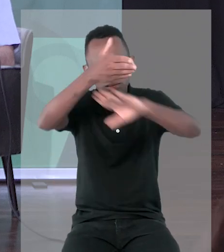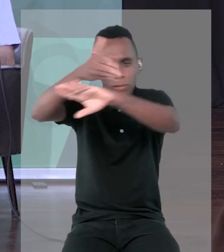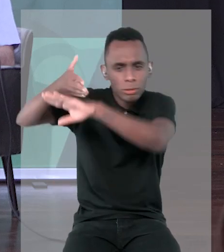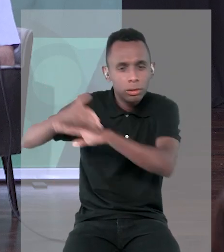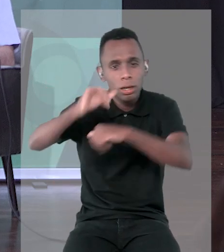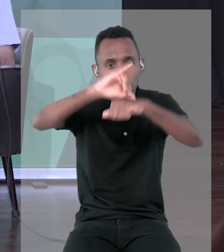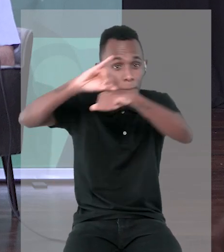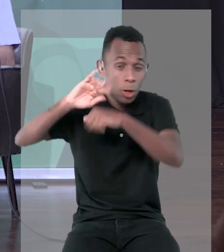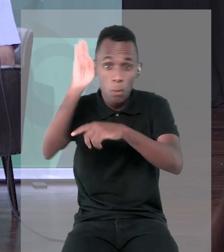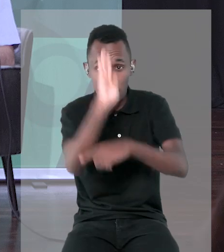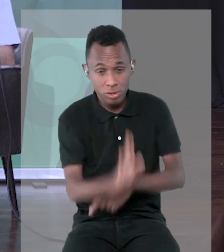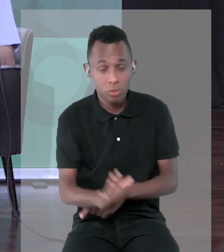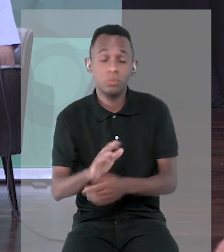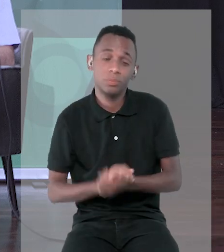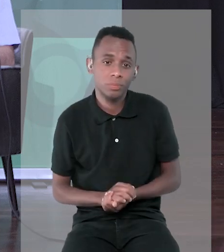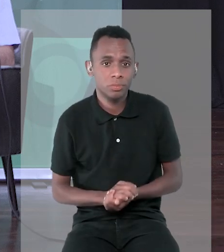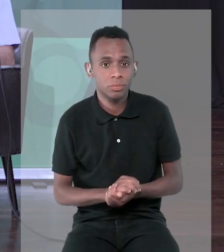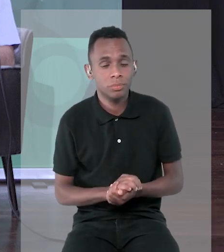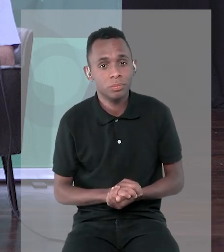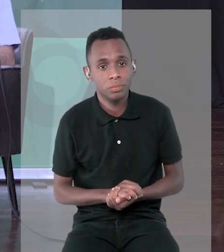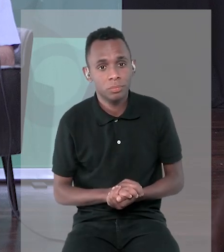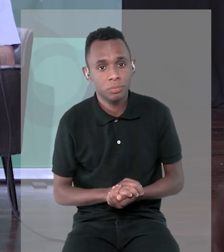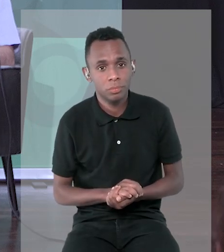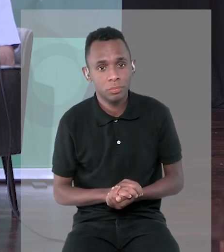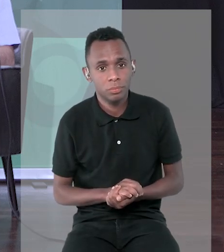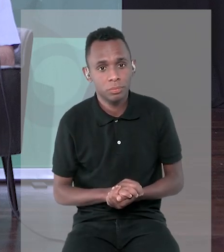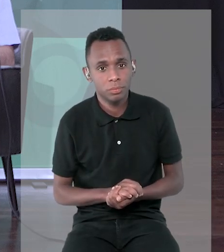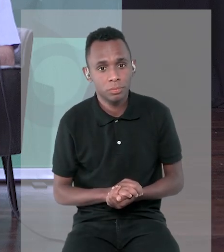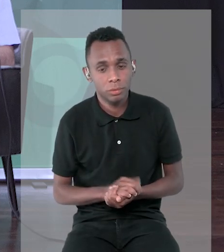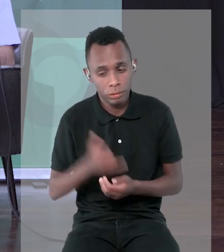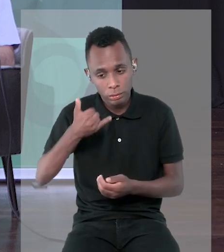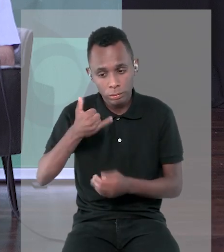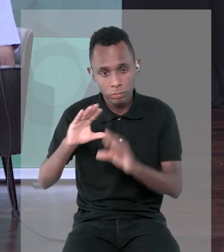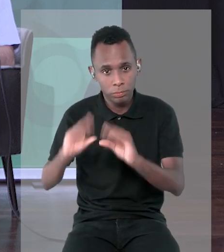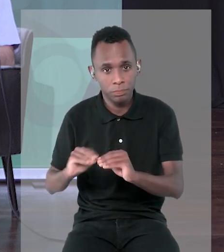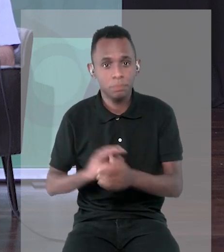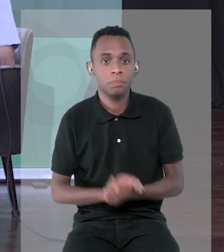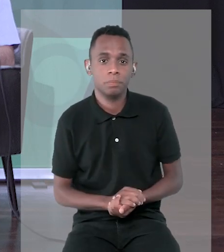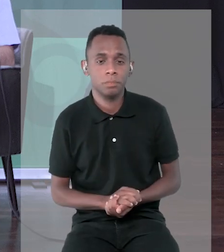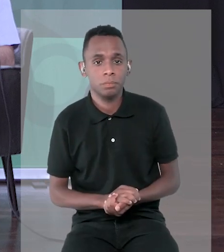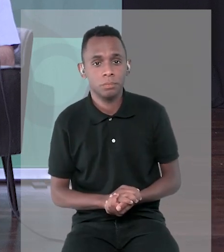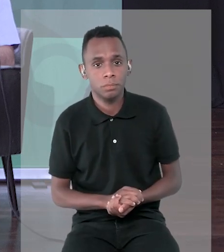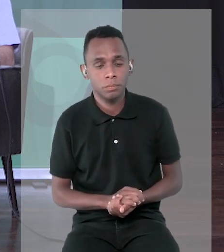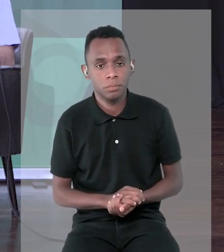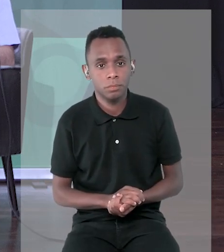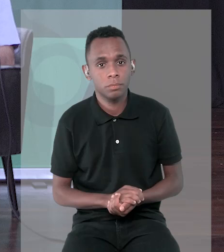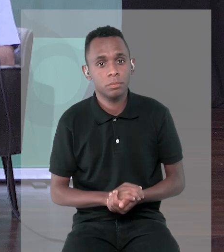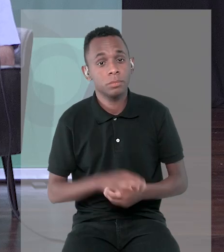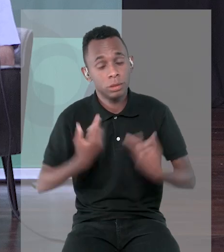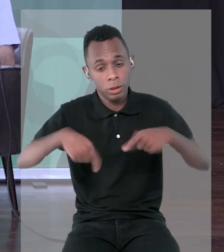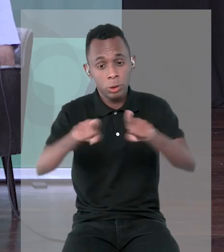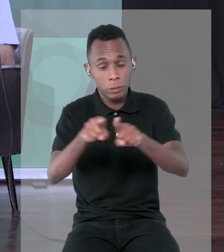barba grisalhos. Ele usa um óculos de hastes pretas e veste uma camisa verde claro com uma calça marrom. Faço